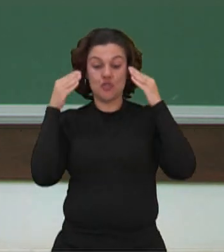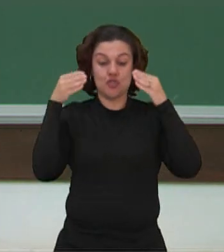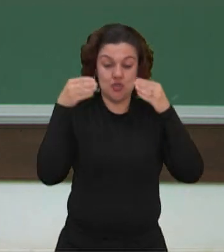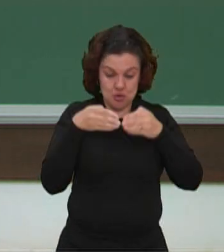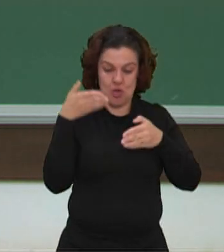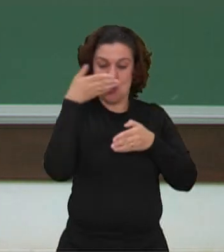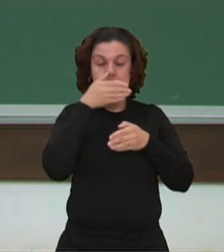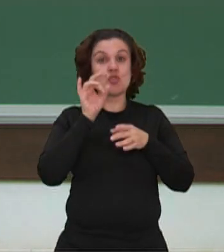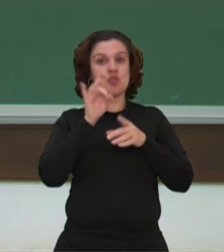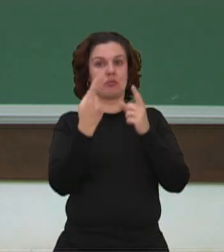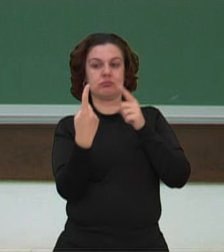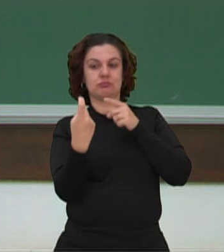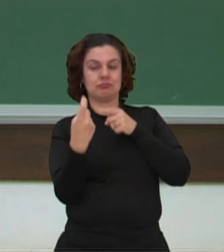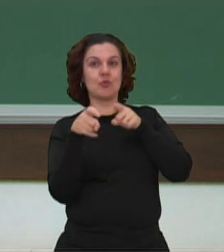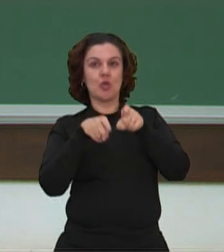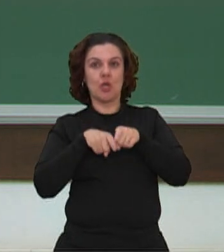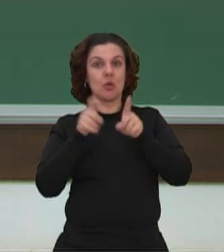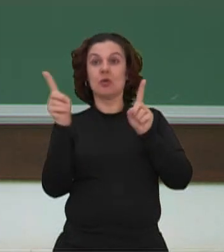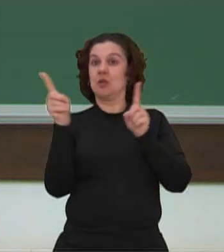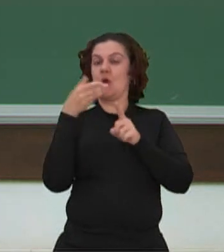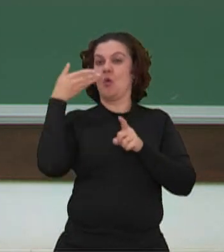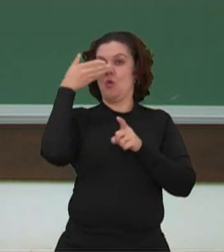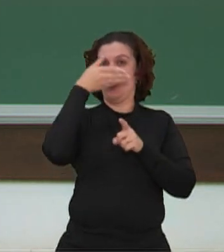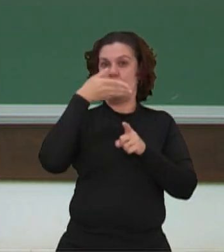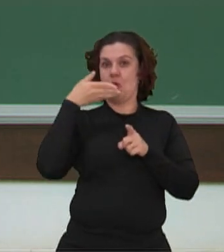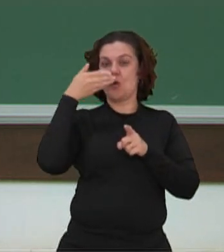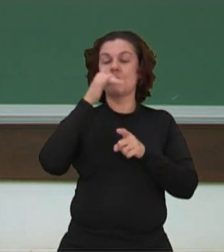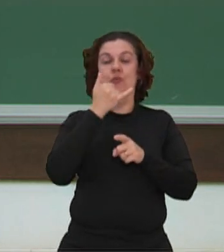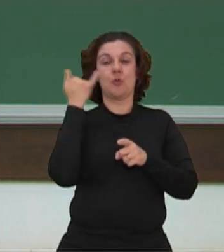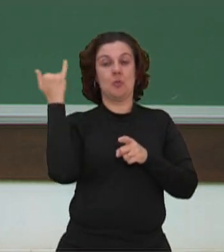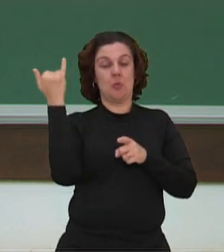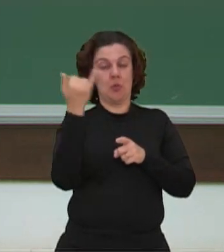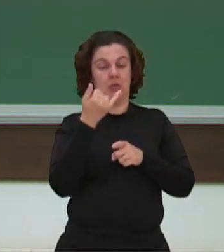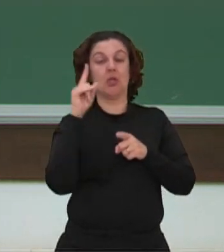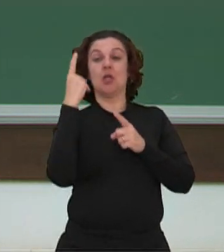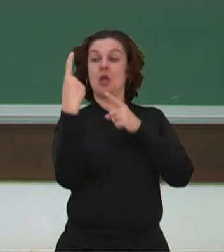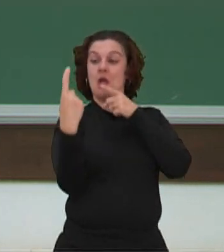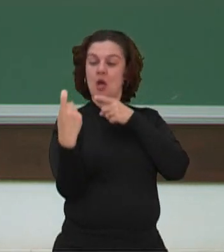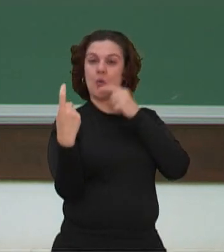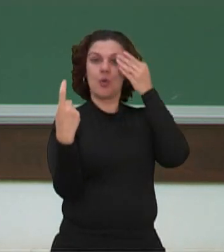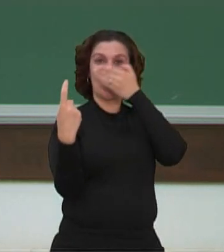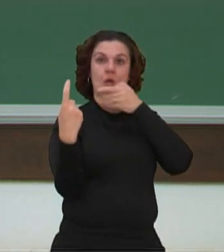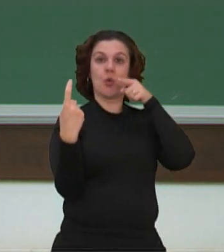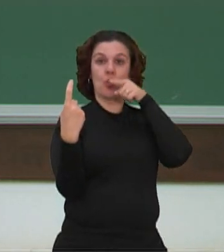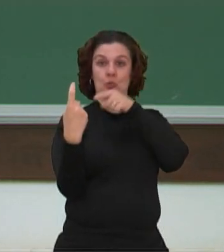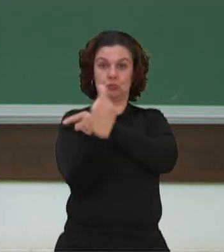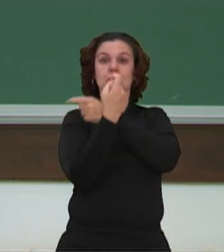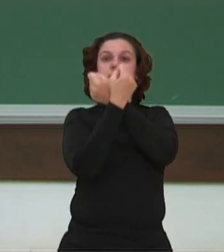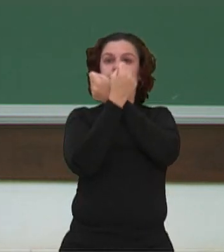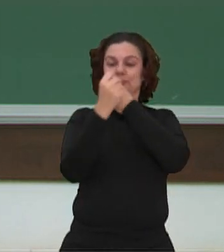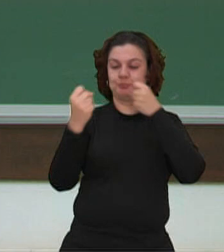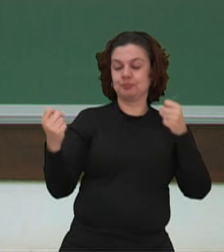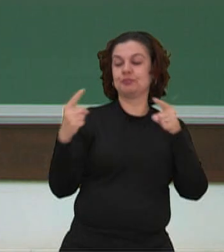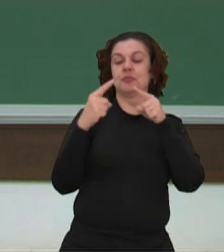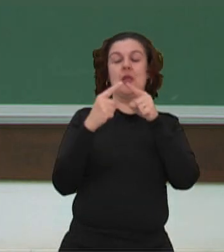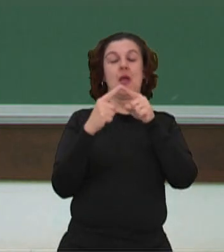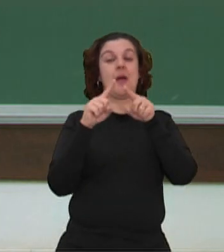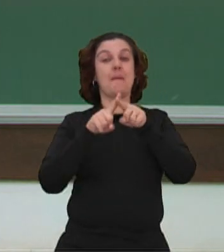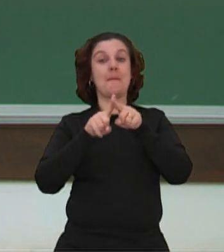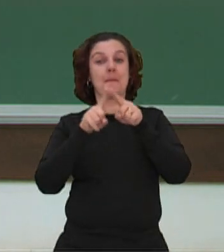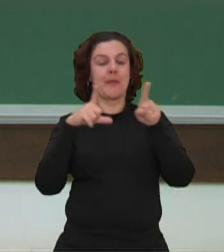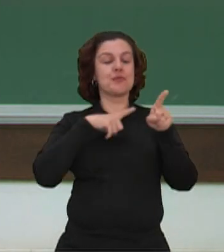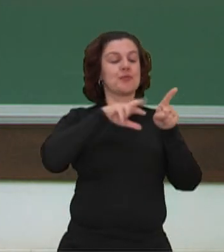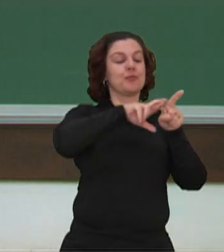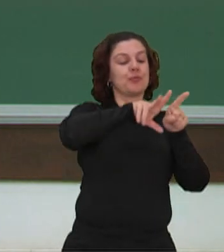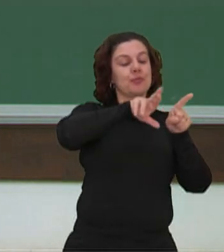só plantation. O açúcar foi importante, plantation foi nessa produção de larga escala, mas havia